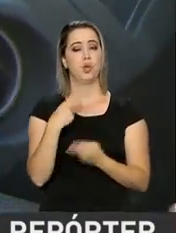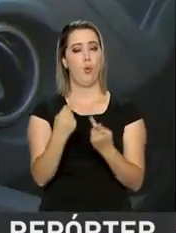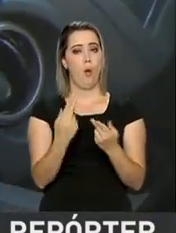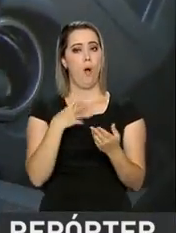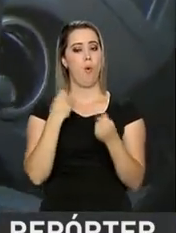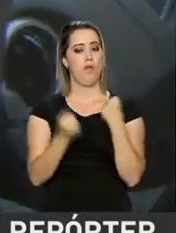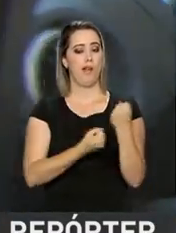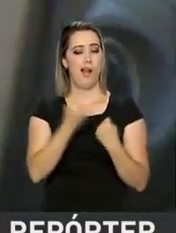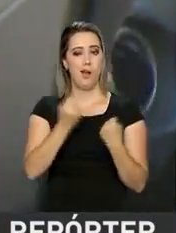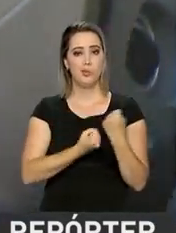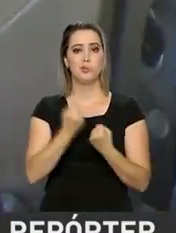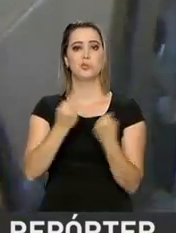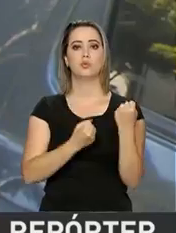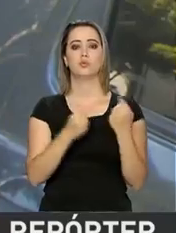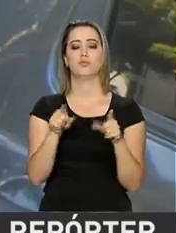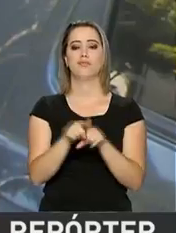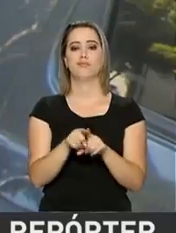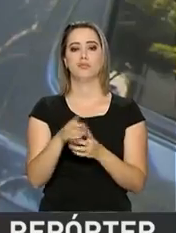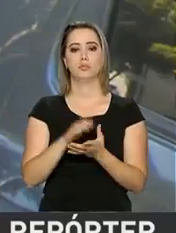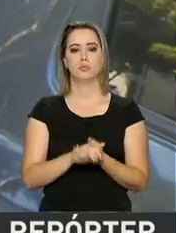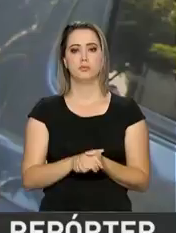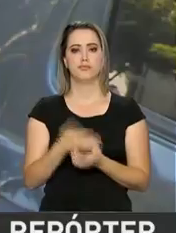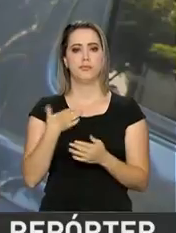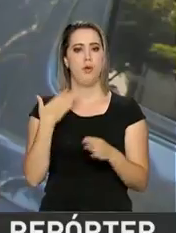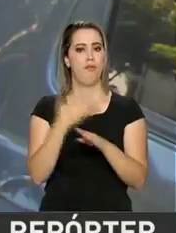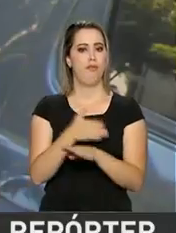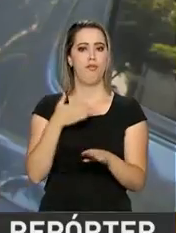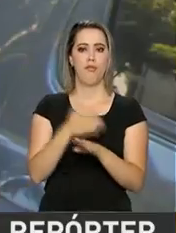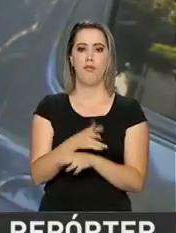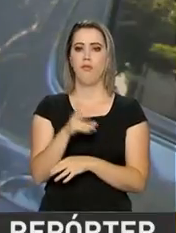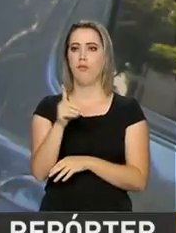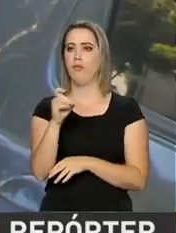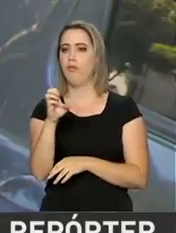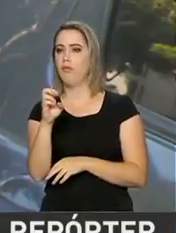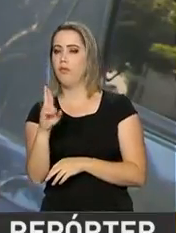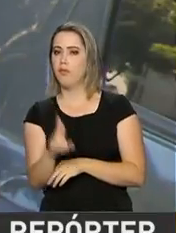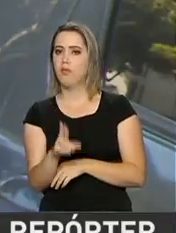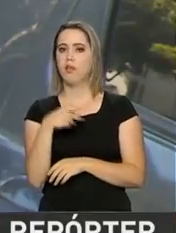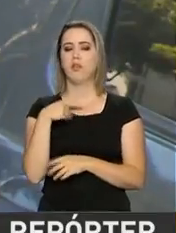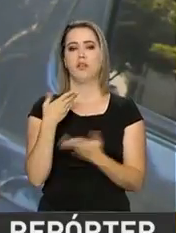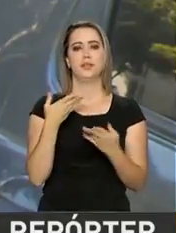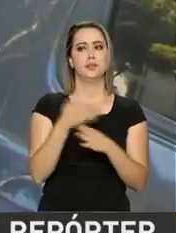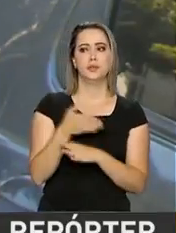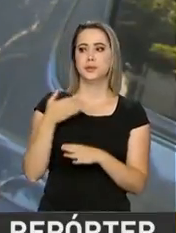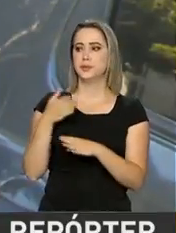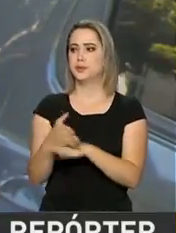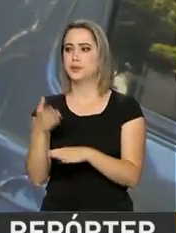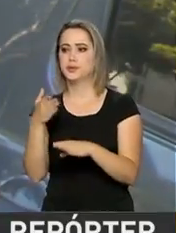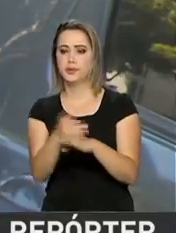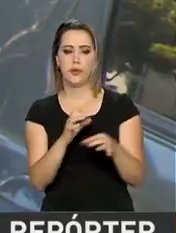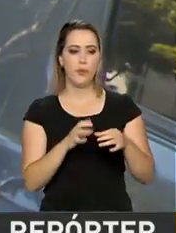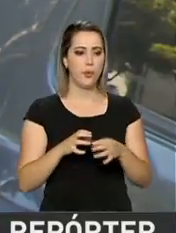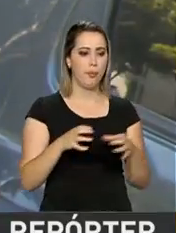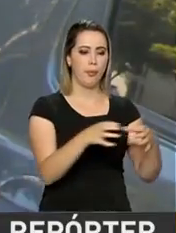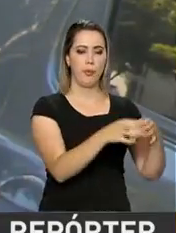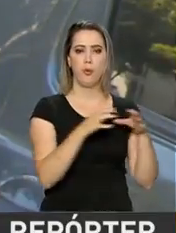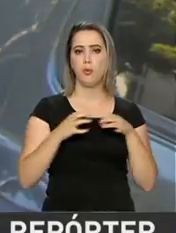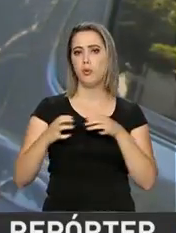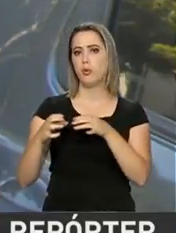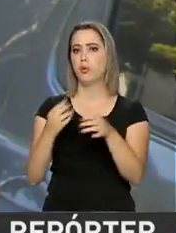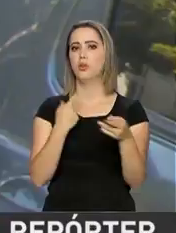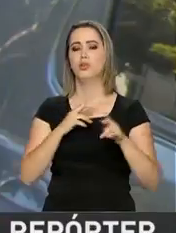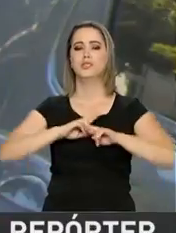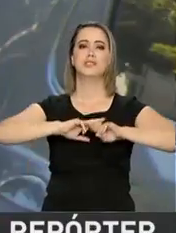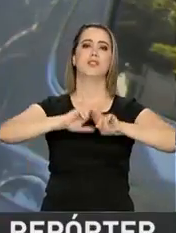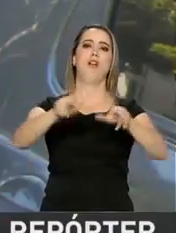convive com esse pesadelo que diversas vezes a idéia de mitchell detran em diversos setores na inversa ceni um